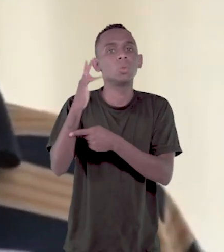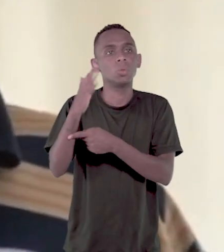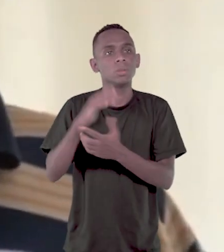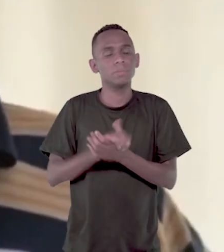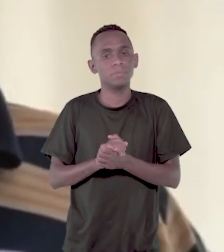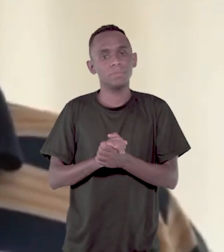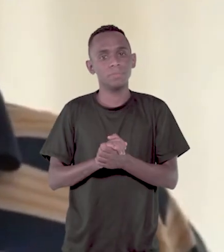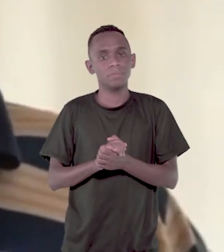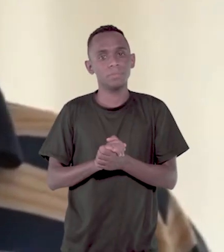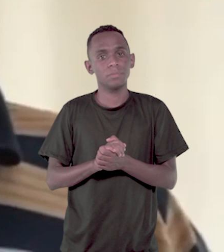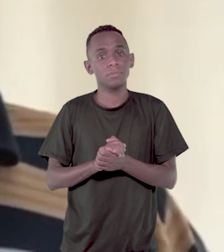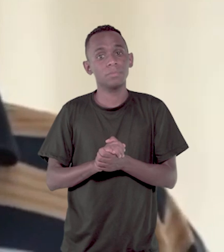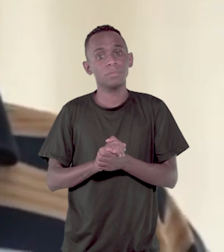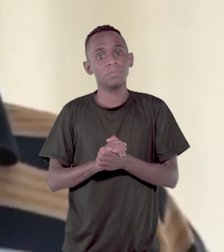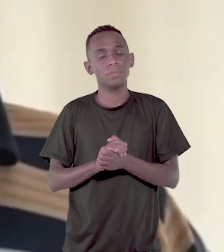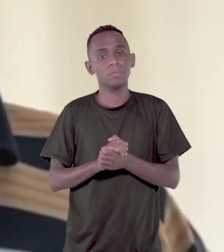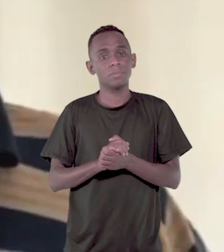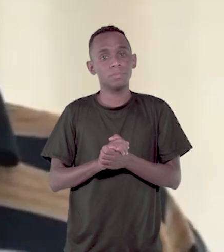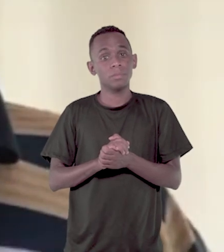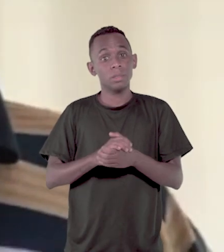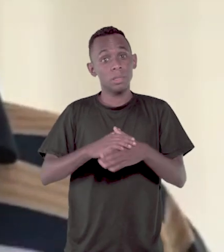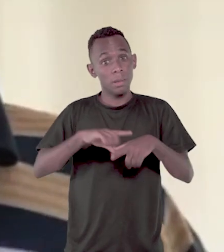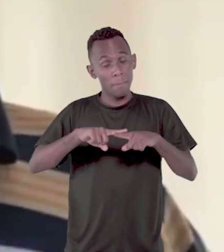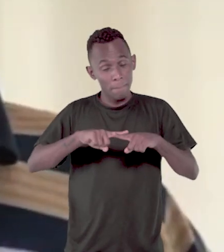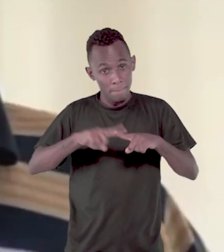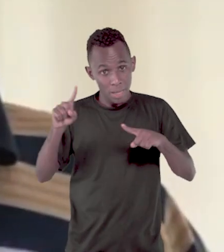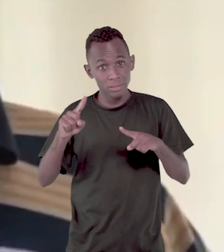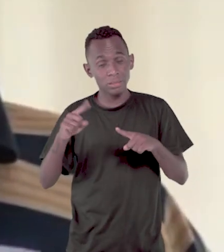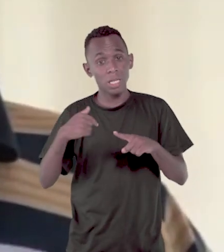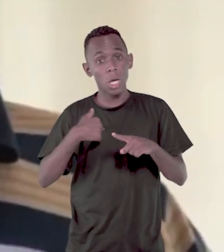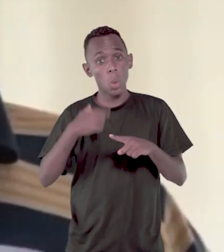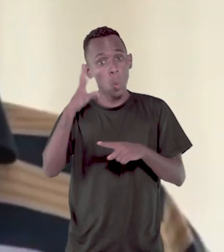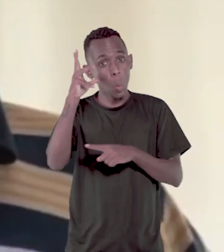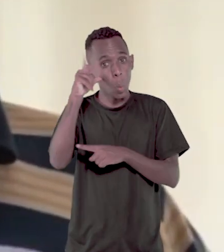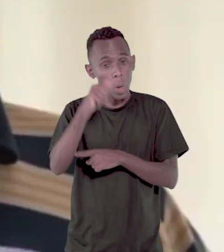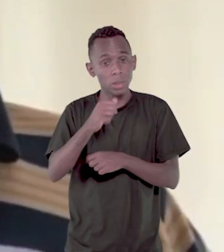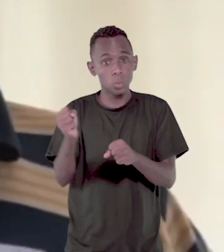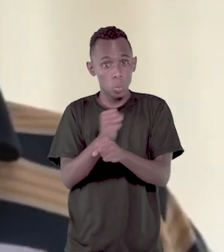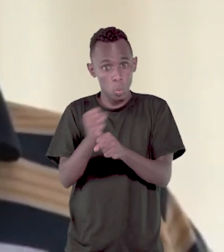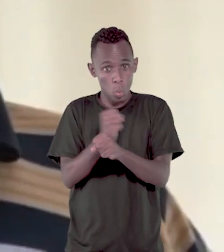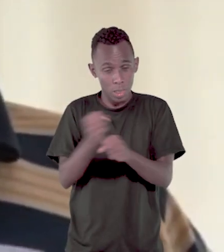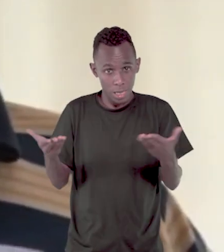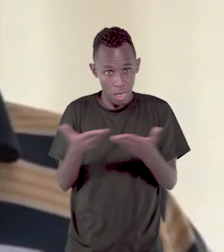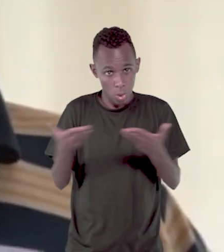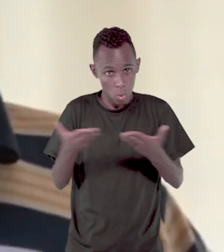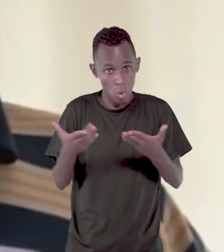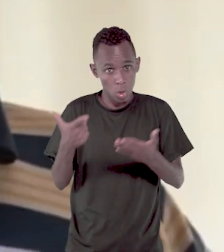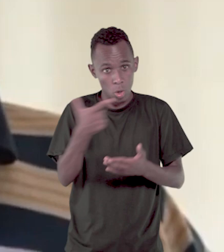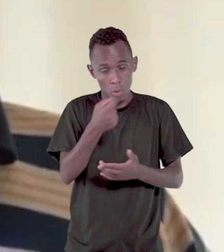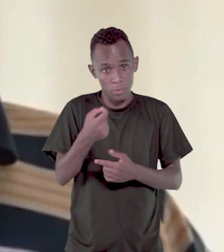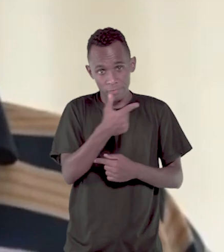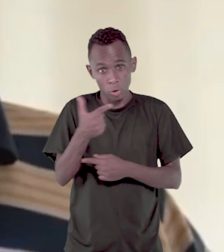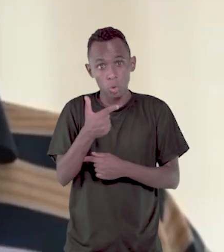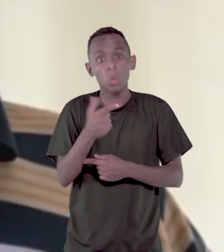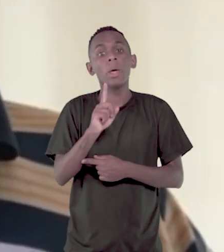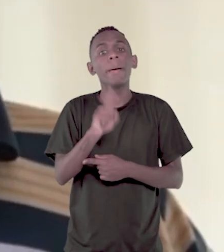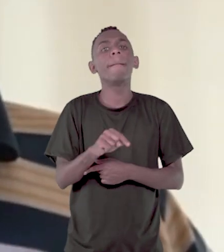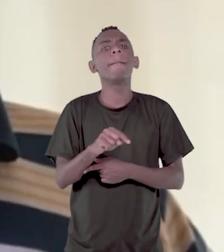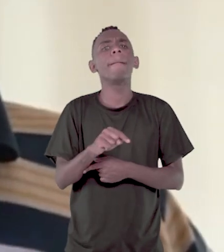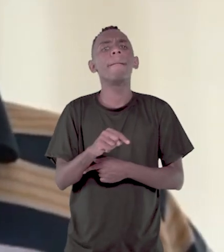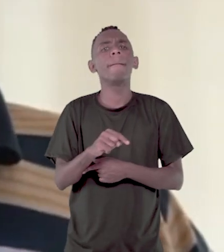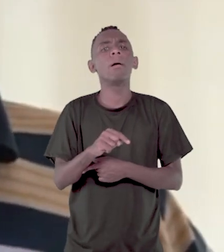não via absolutamente nada, né, à nossa frente. Mas eu acho que este ano vai ser um ano